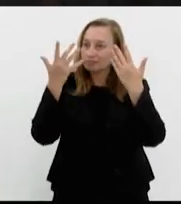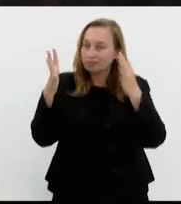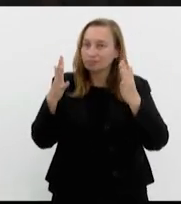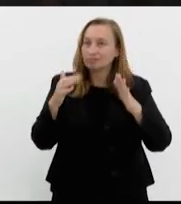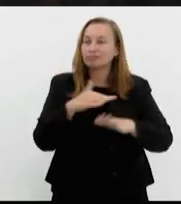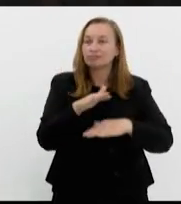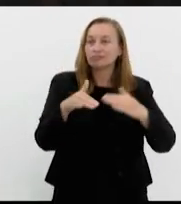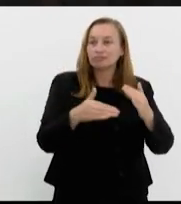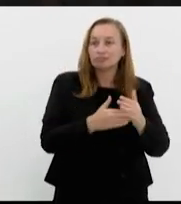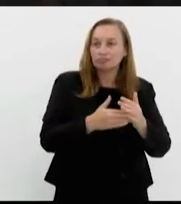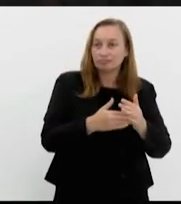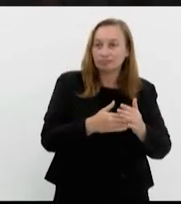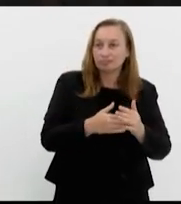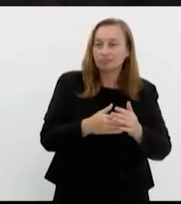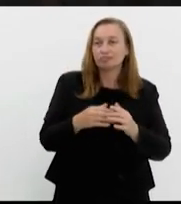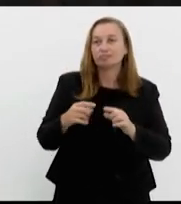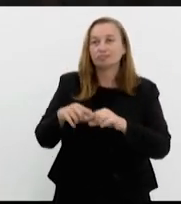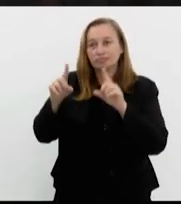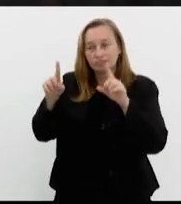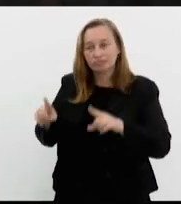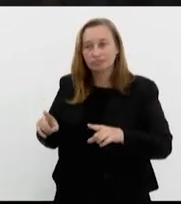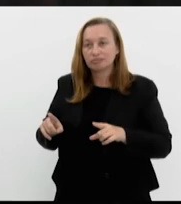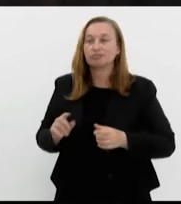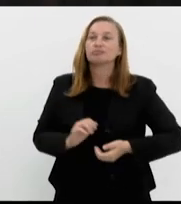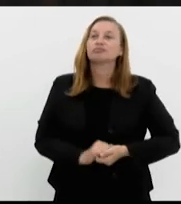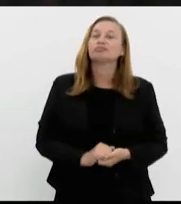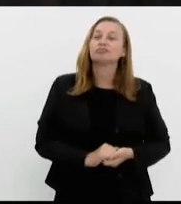todos os trabalhadores que fazem parte